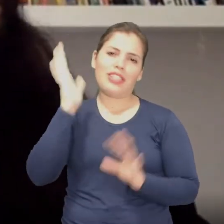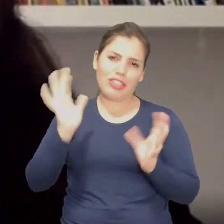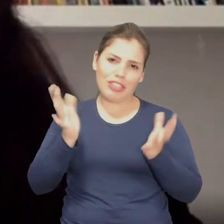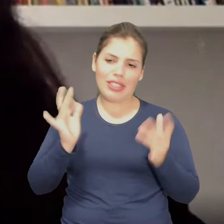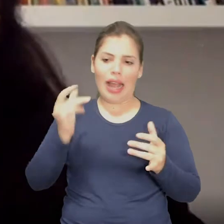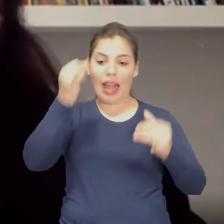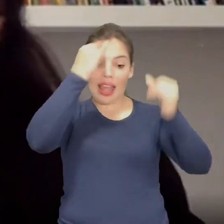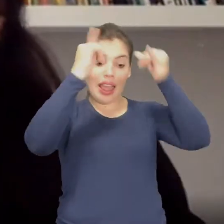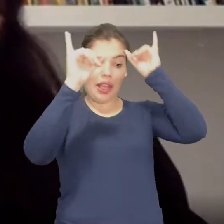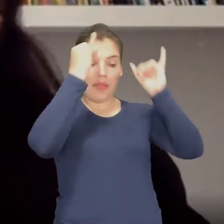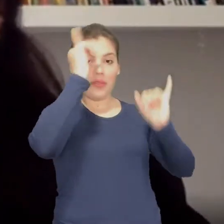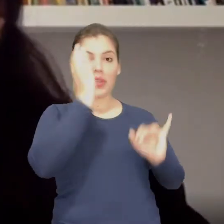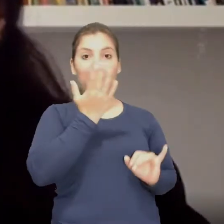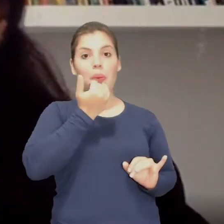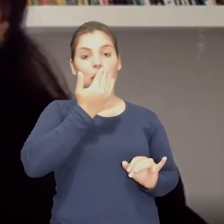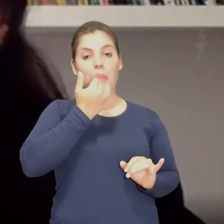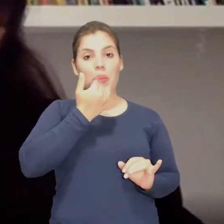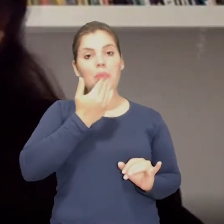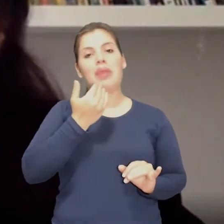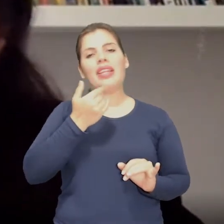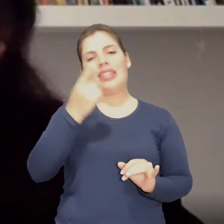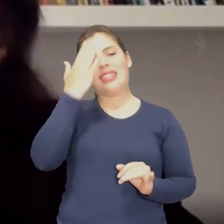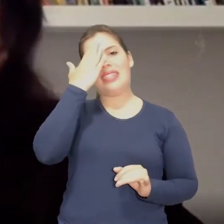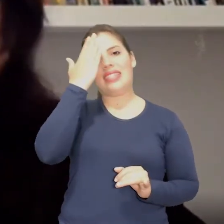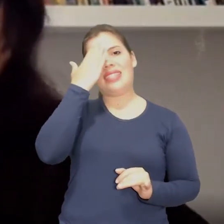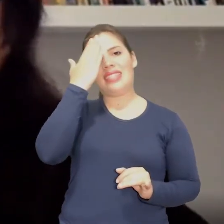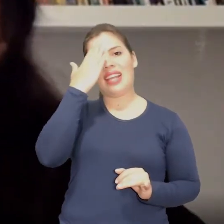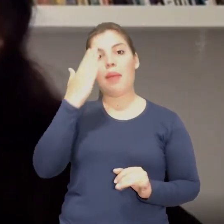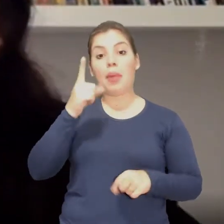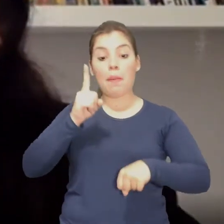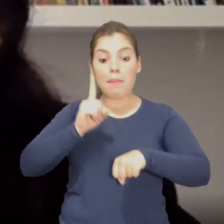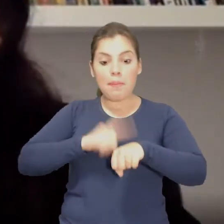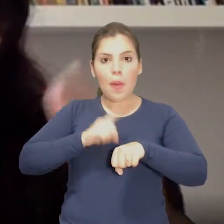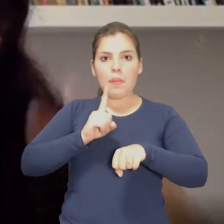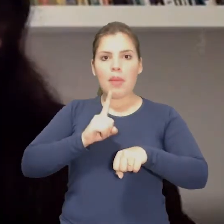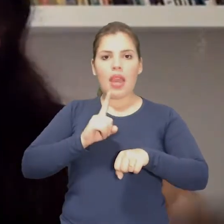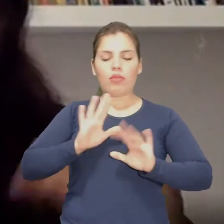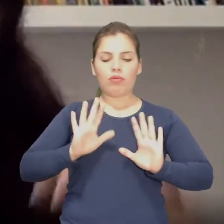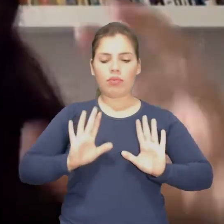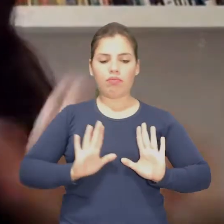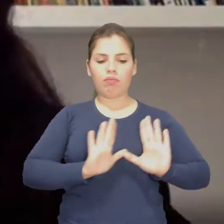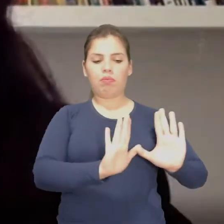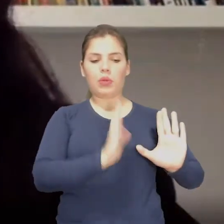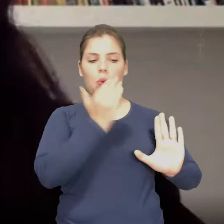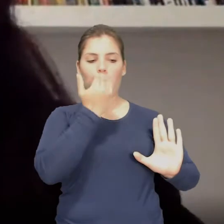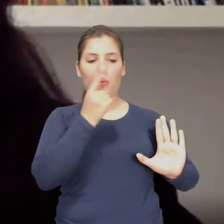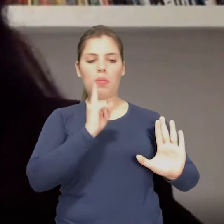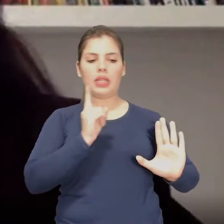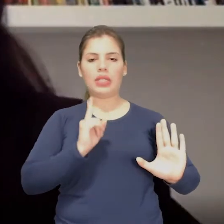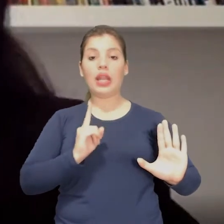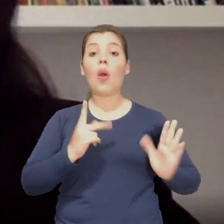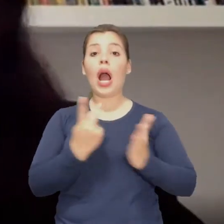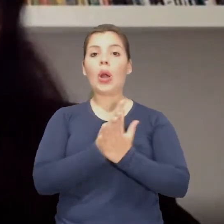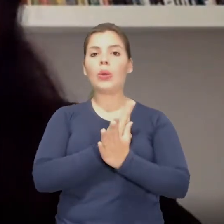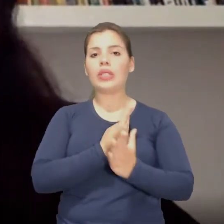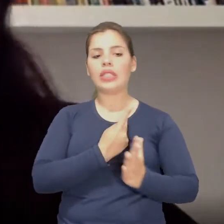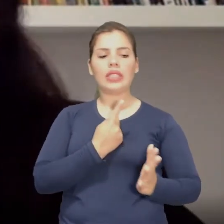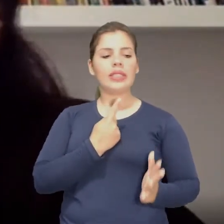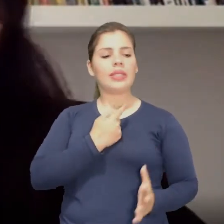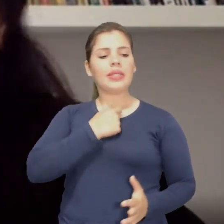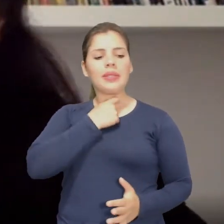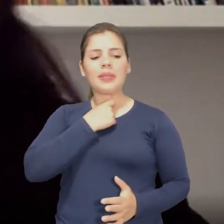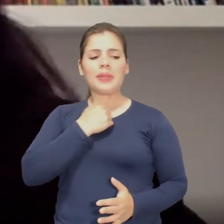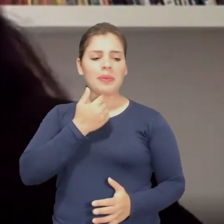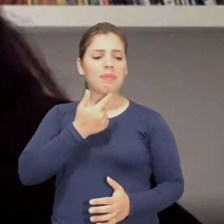saber do que eu estou falando. No momento em que você está fazendo dieta, que você não se autoriza a comer, dá muita fome, dá